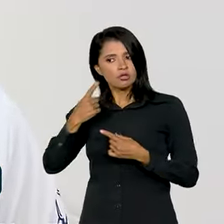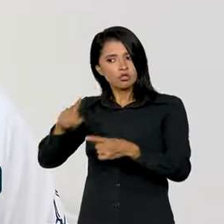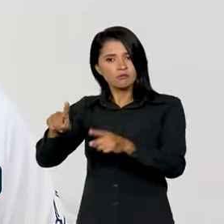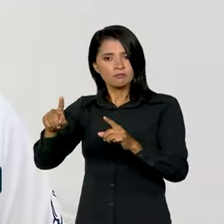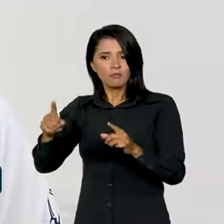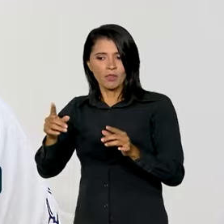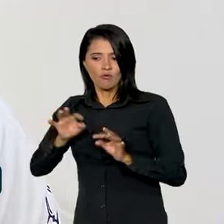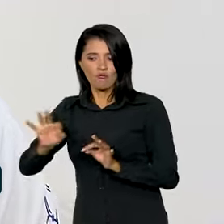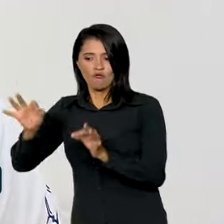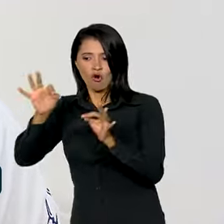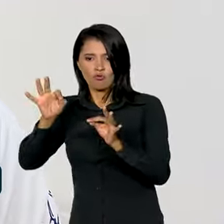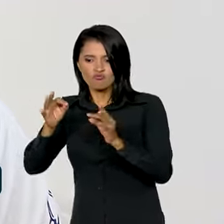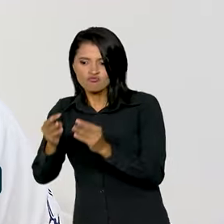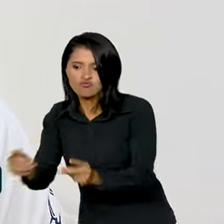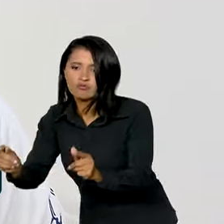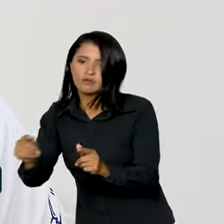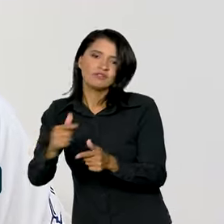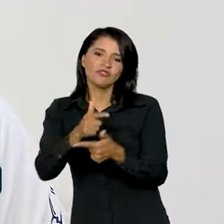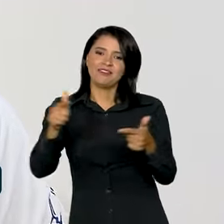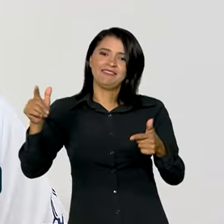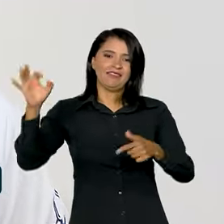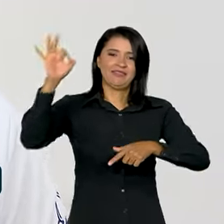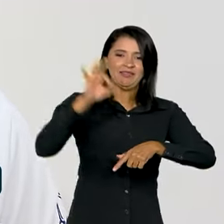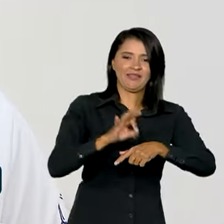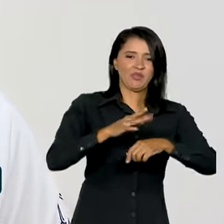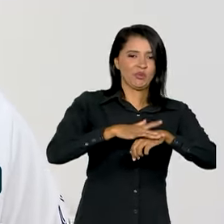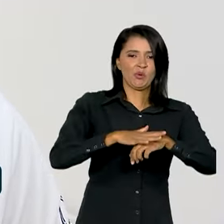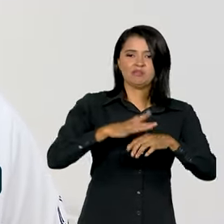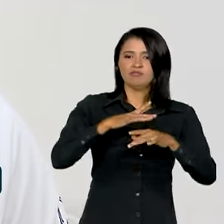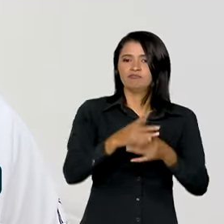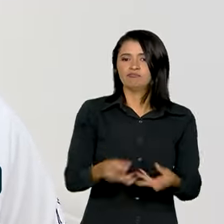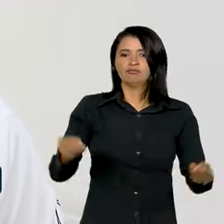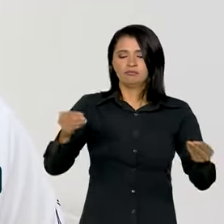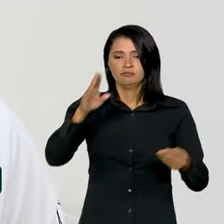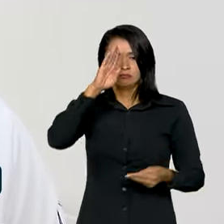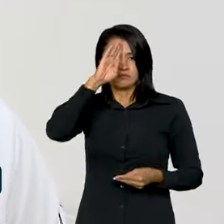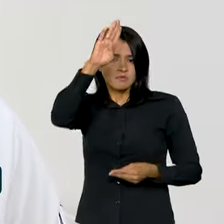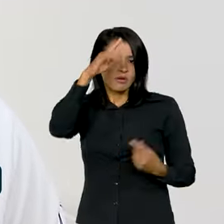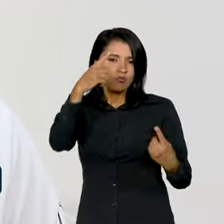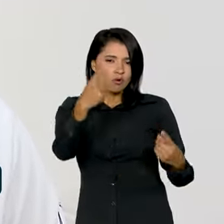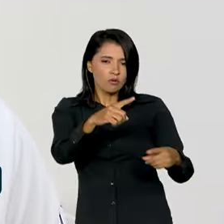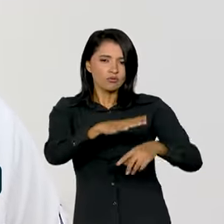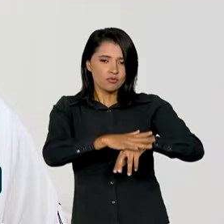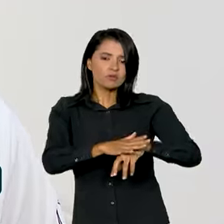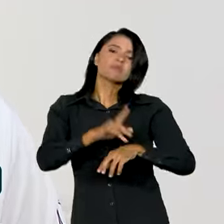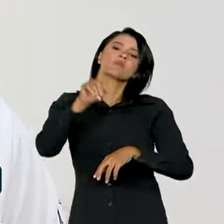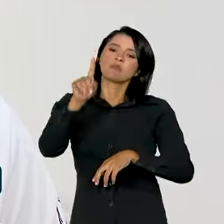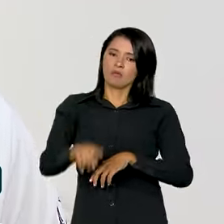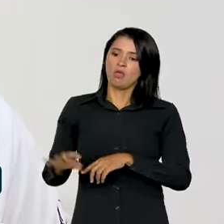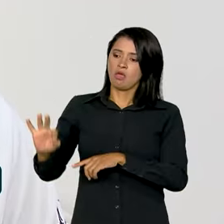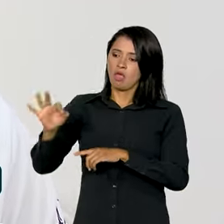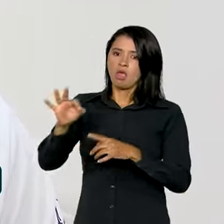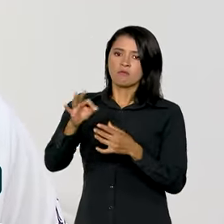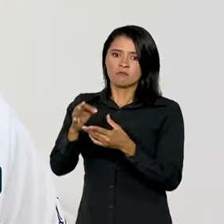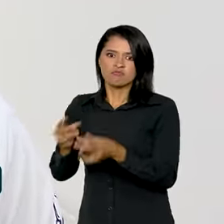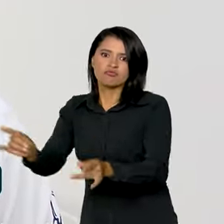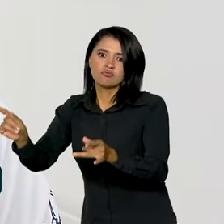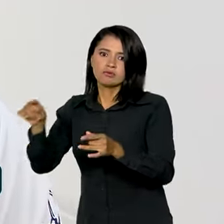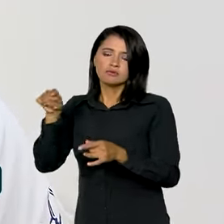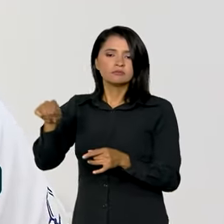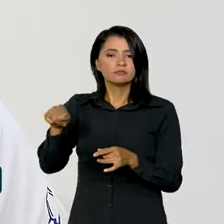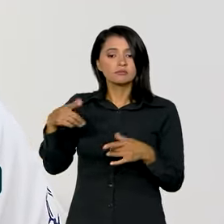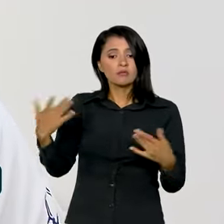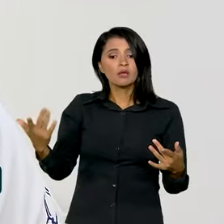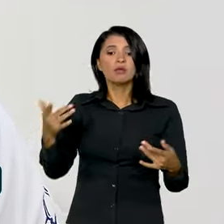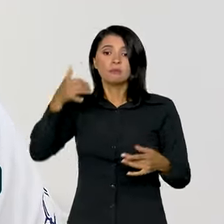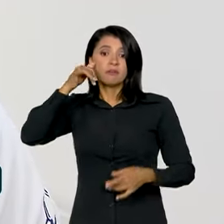não vai ter o vetor não vai ter o transmissor da doença então a principal forma de combate à doença é o combate ao mosquito e as